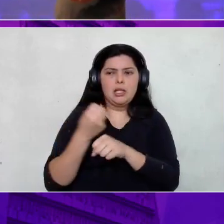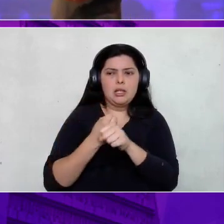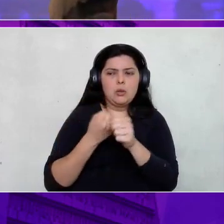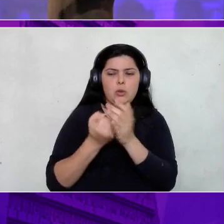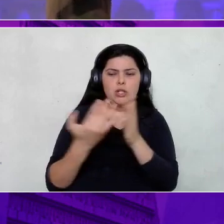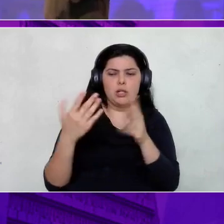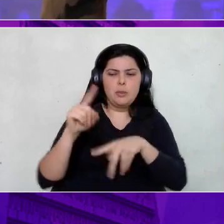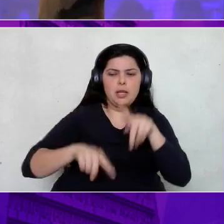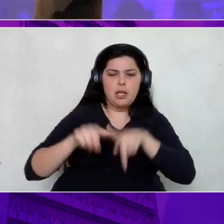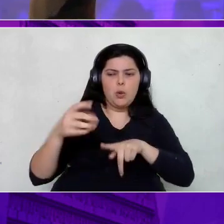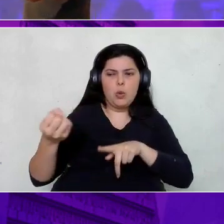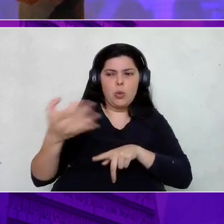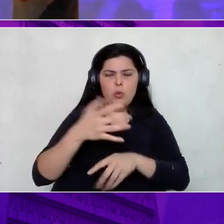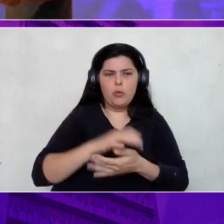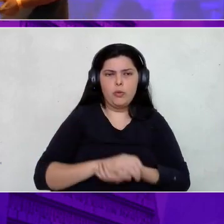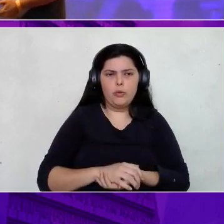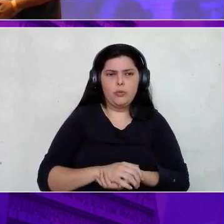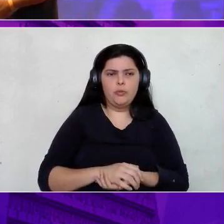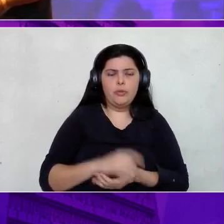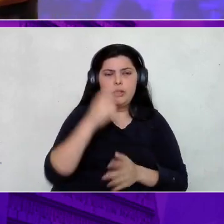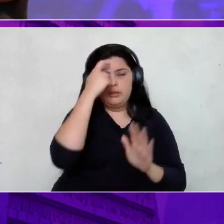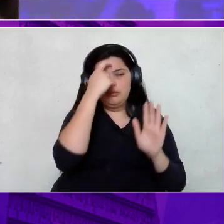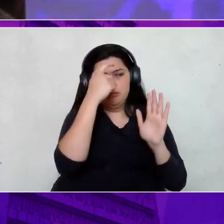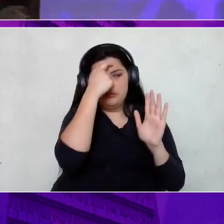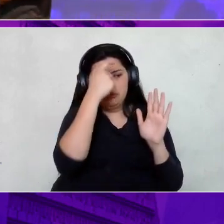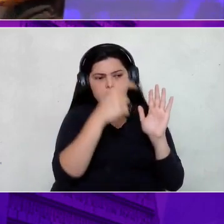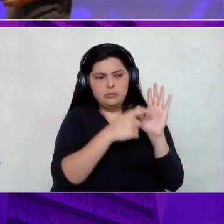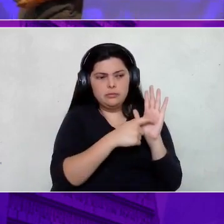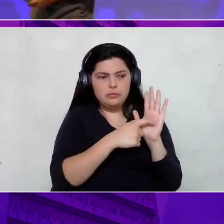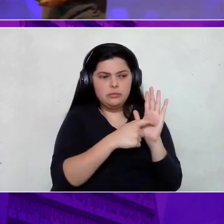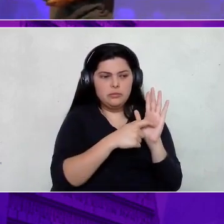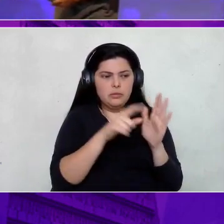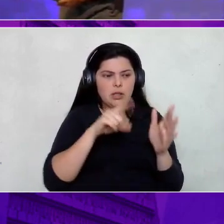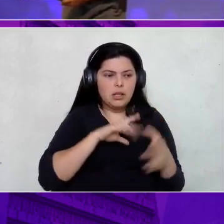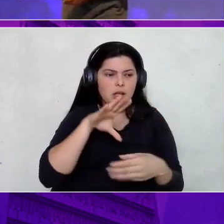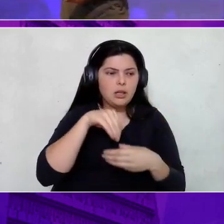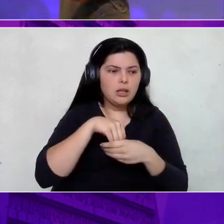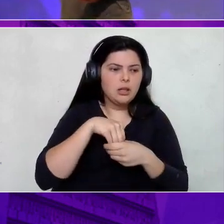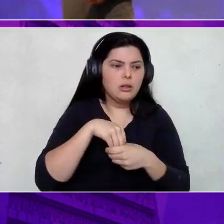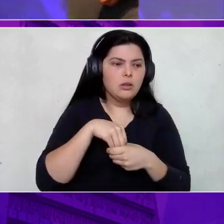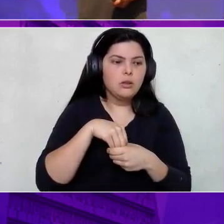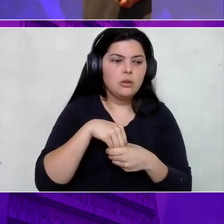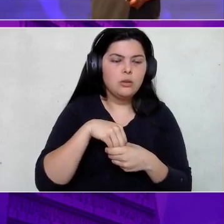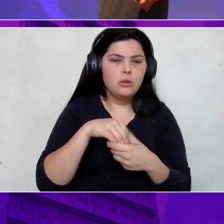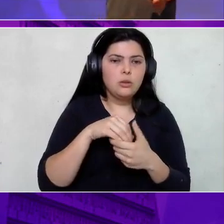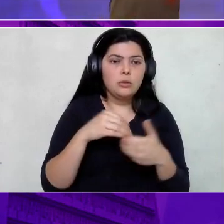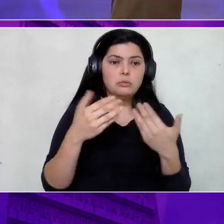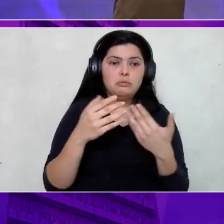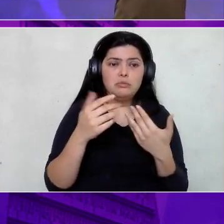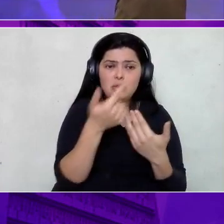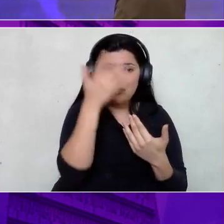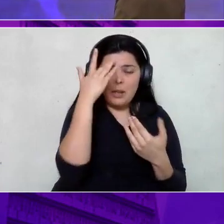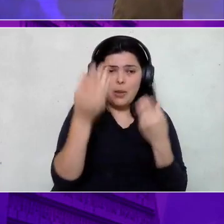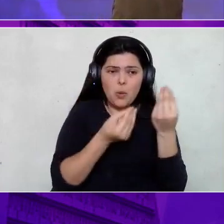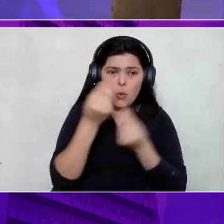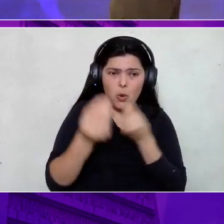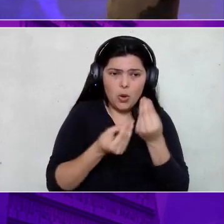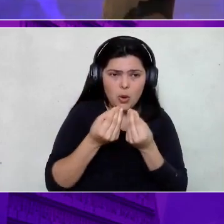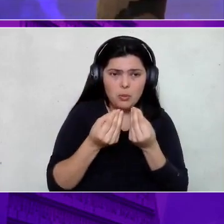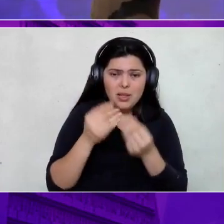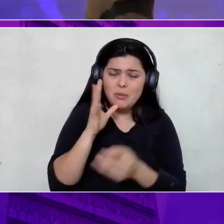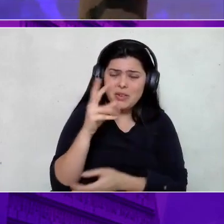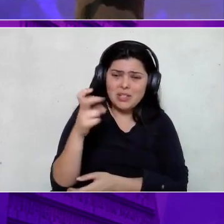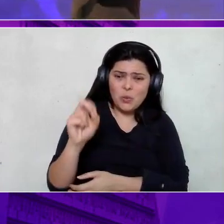que a inteligência artificial está encontrando, vocês não têm ideia. Coisas que demoravam 50